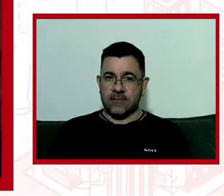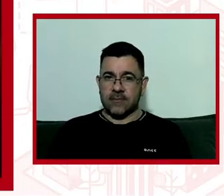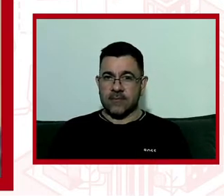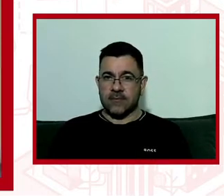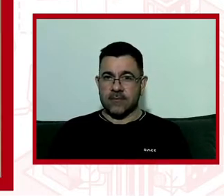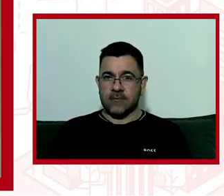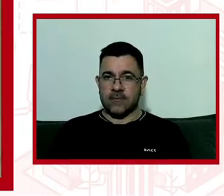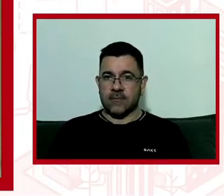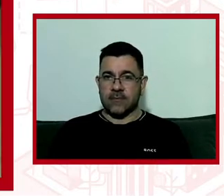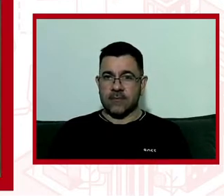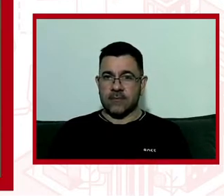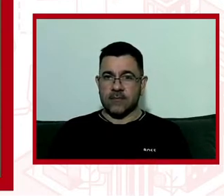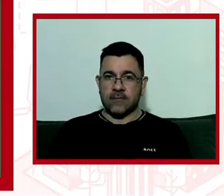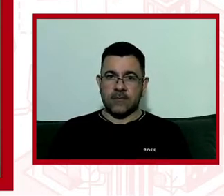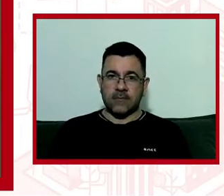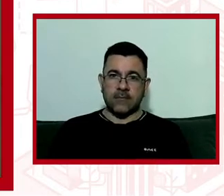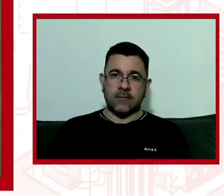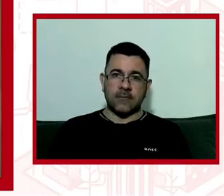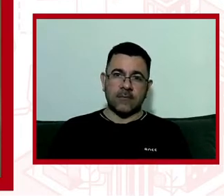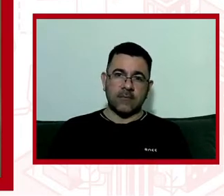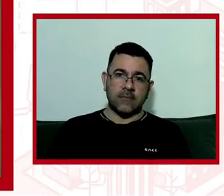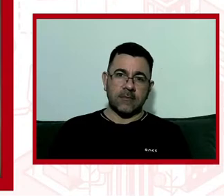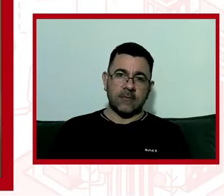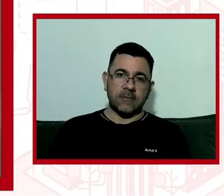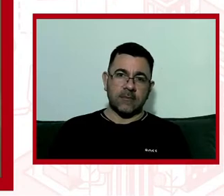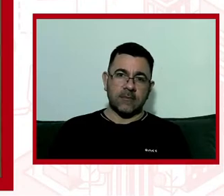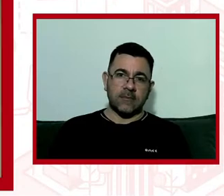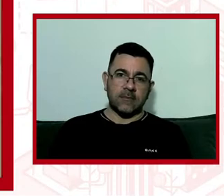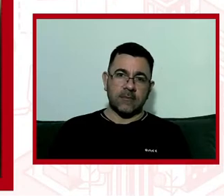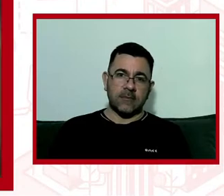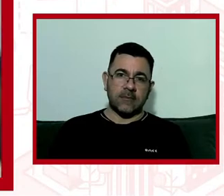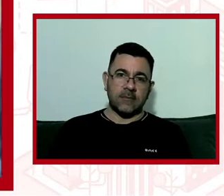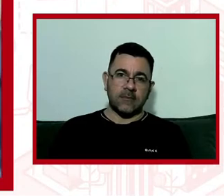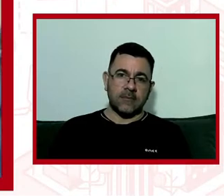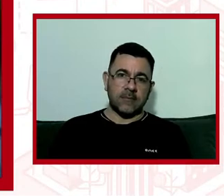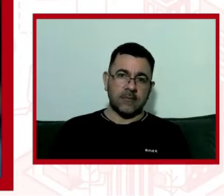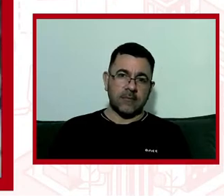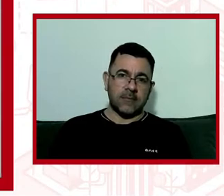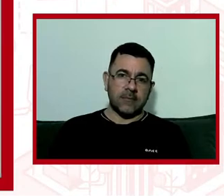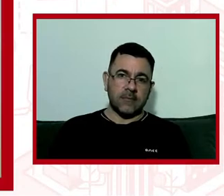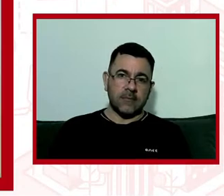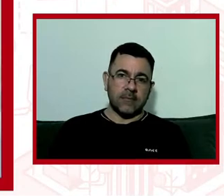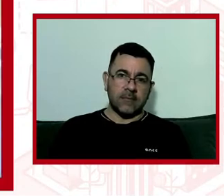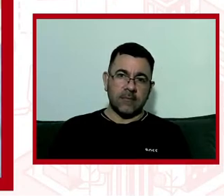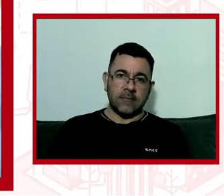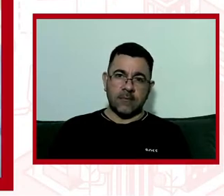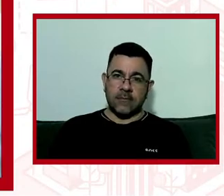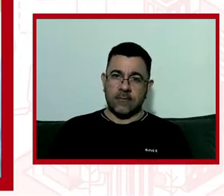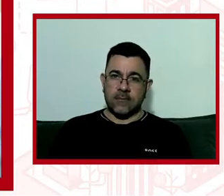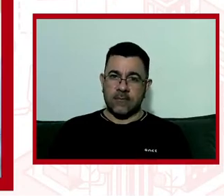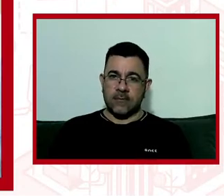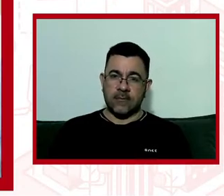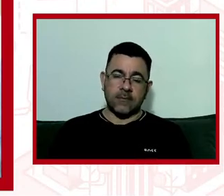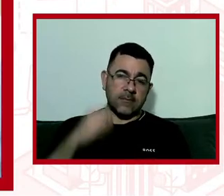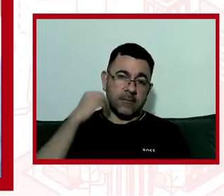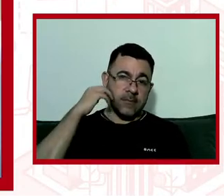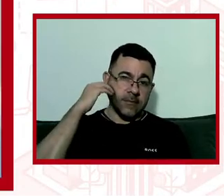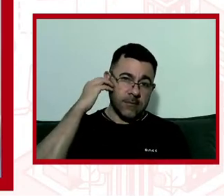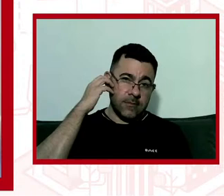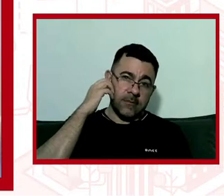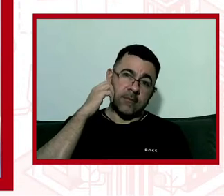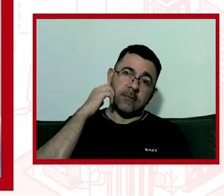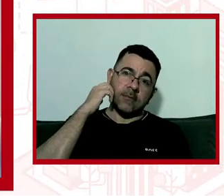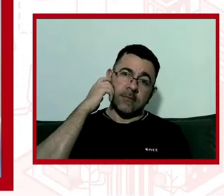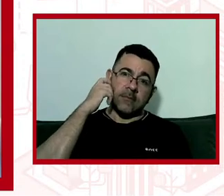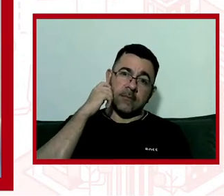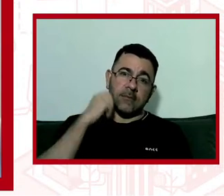só eh O que cada pessoa faz e e não foi na tua o que cada você encontrar